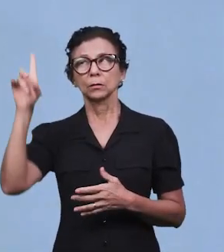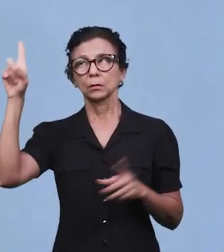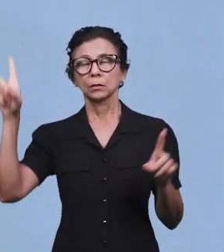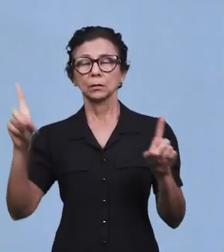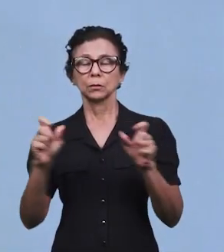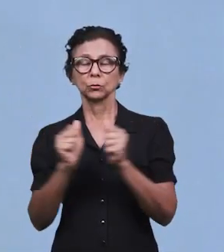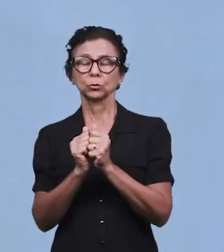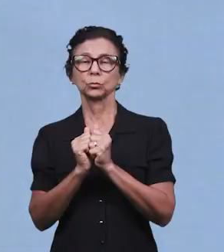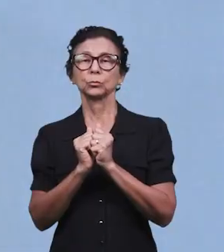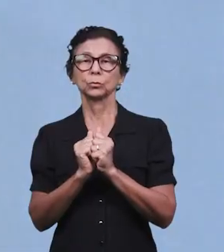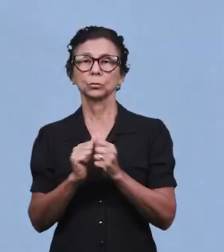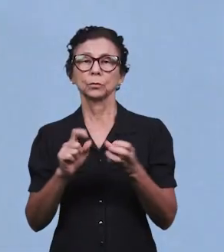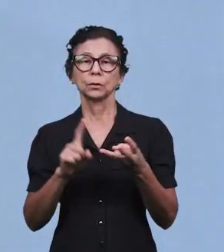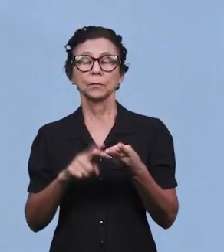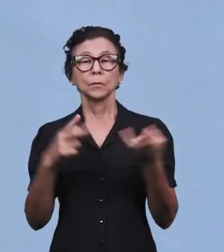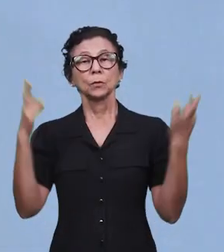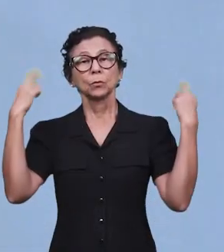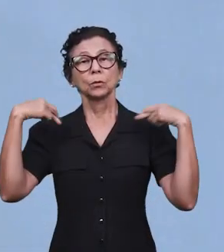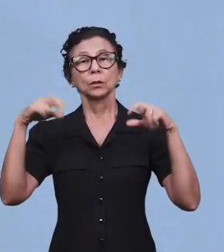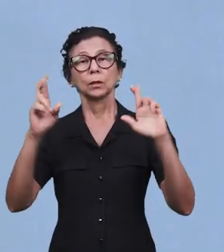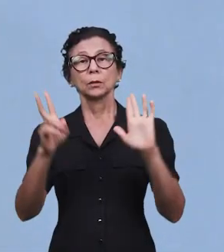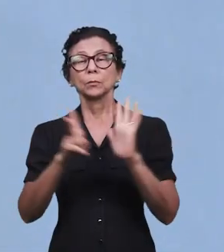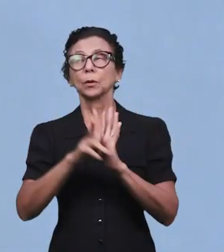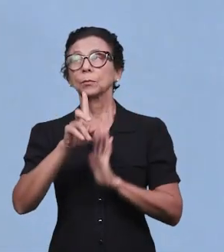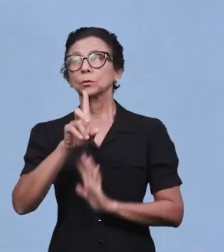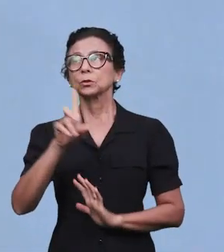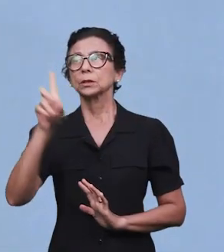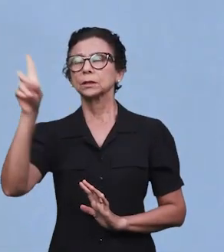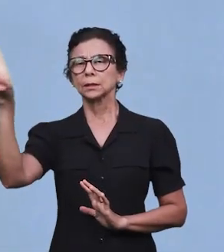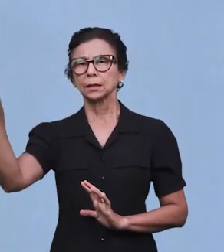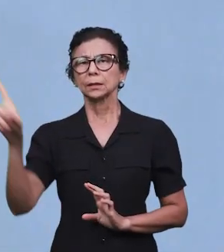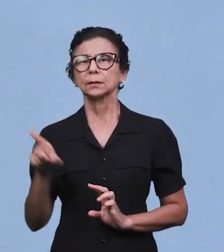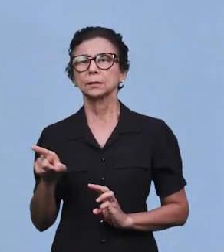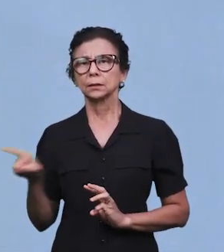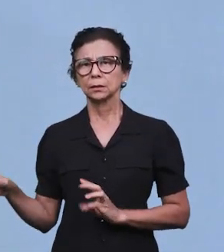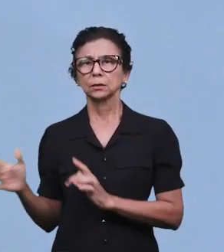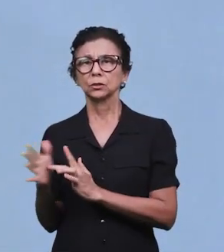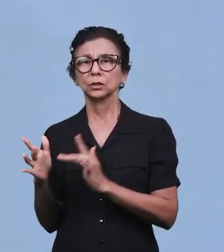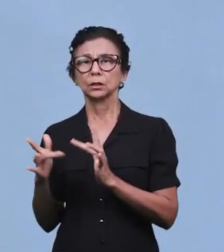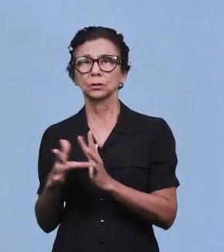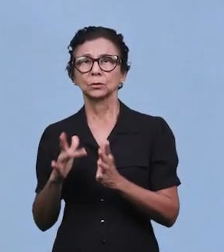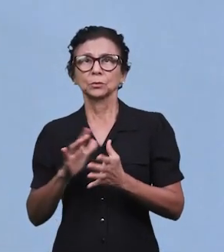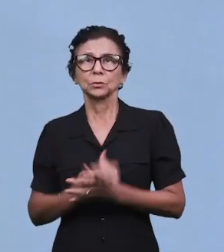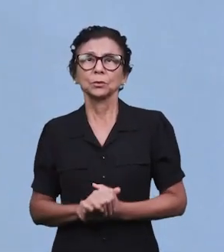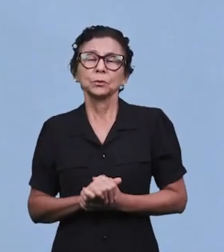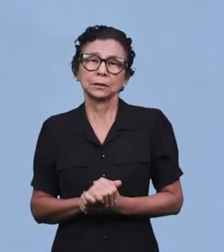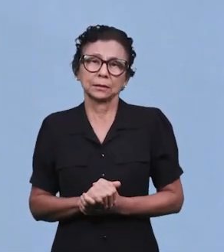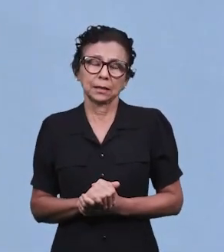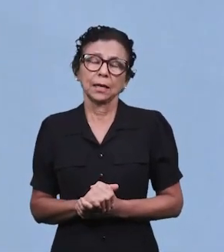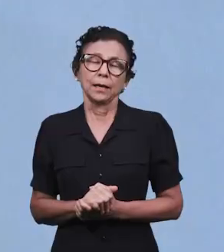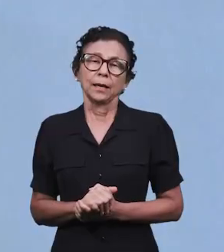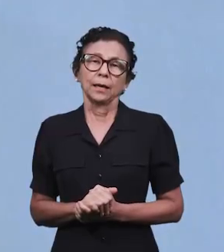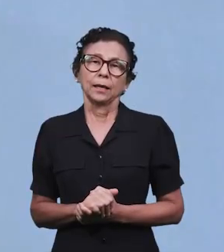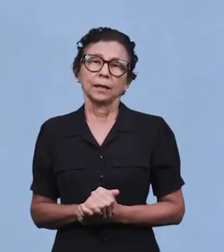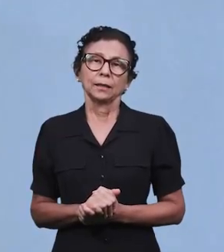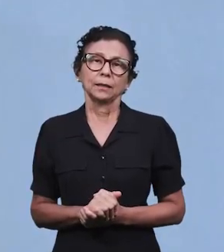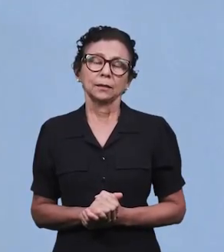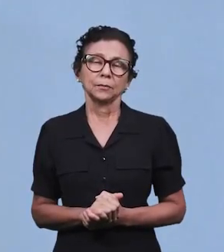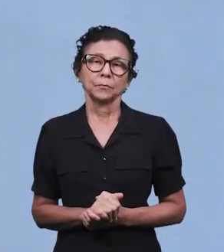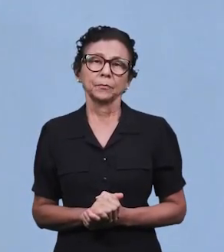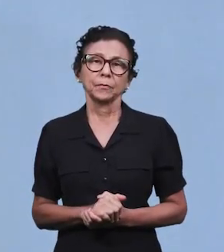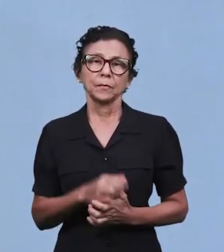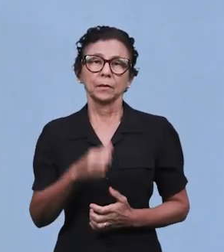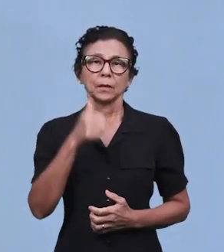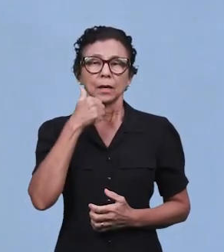Deus. Filho de Maria, ele herdou as características de Maria, as características humanas.